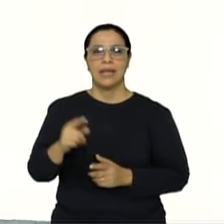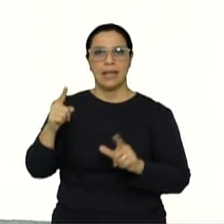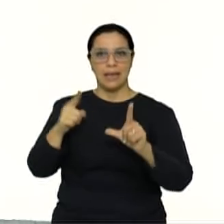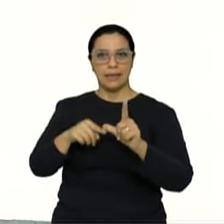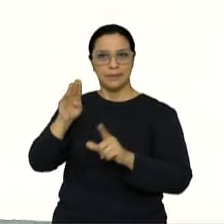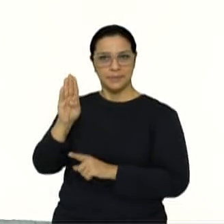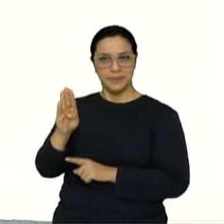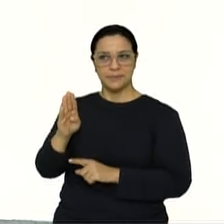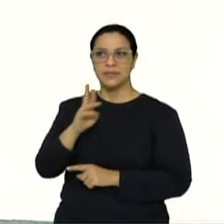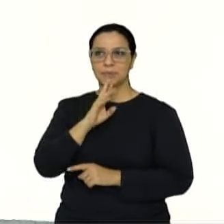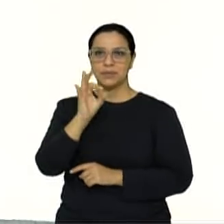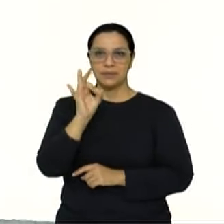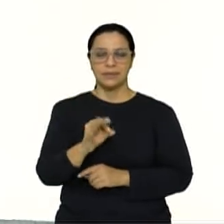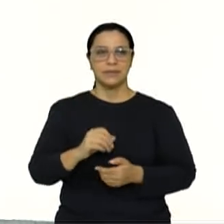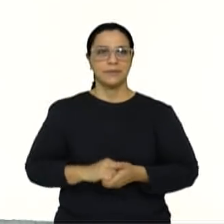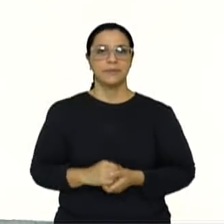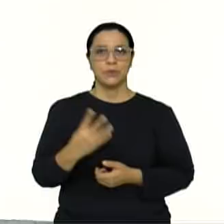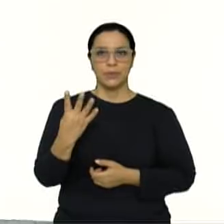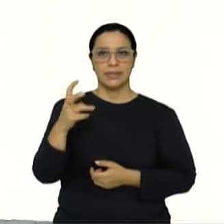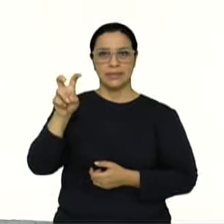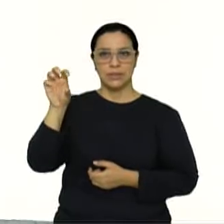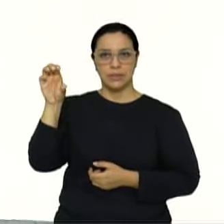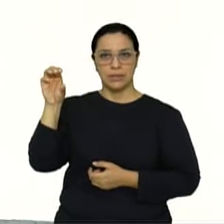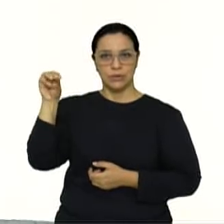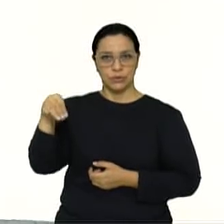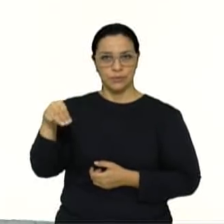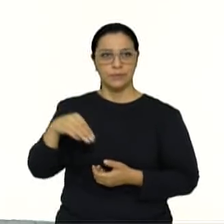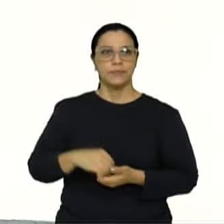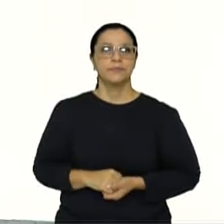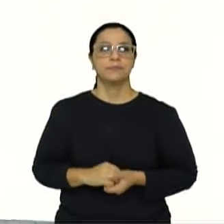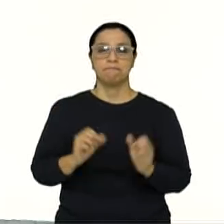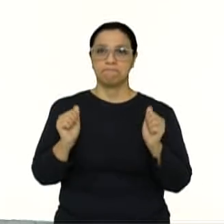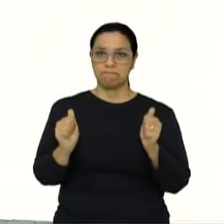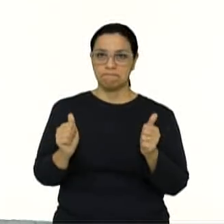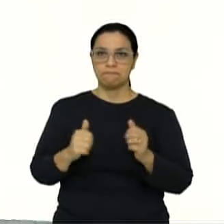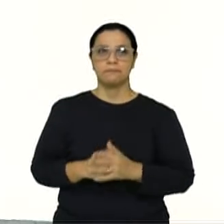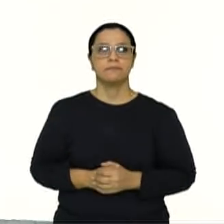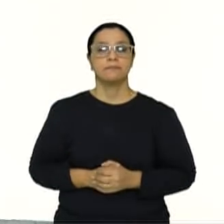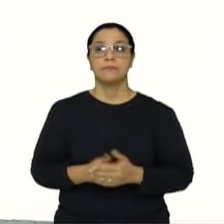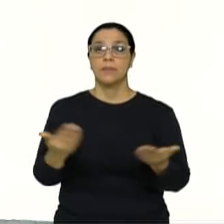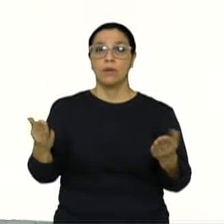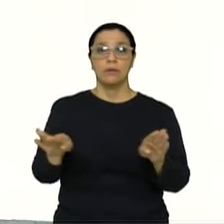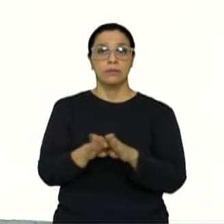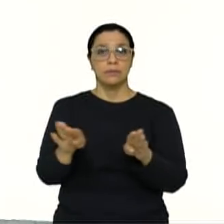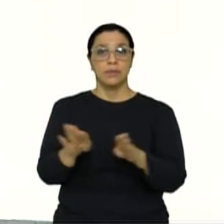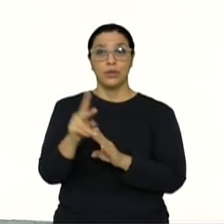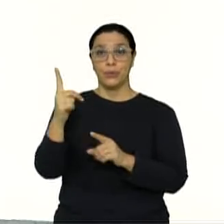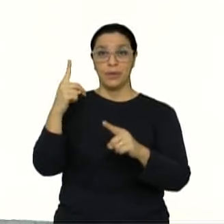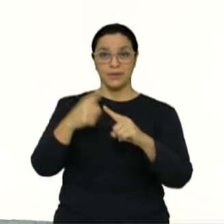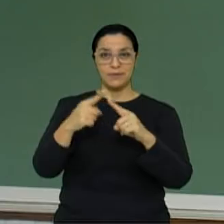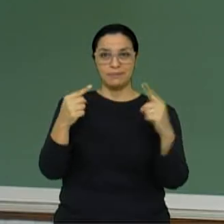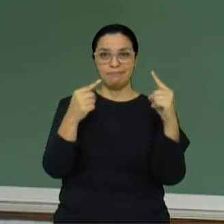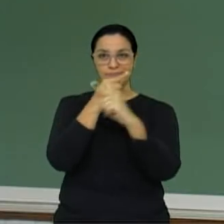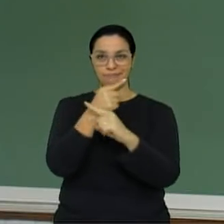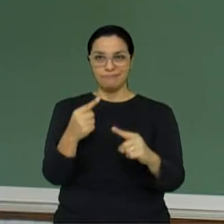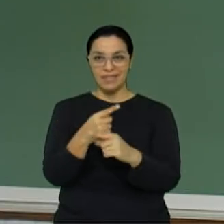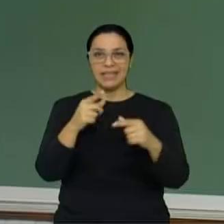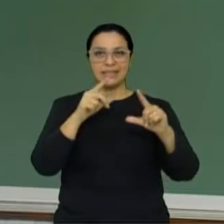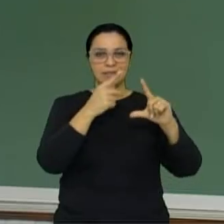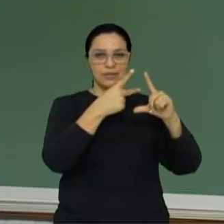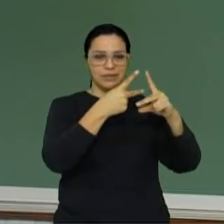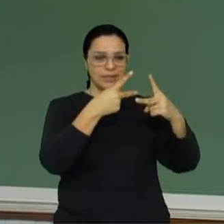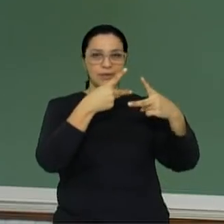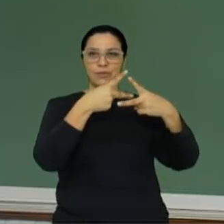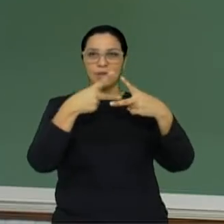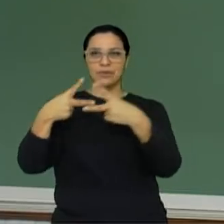alternativa B, né? 45 centímetros. Beleza? Então, usamos 2 vezes semelhança de triângulo para poder resolver o